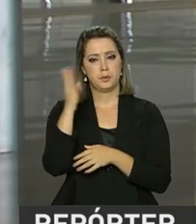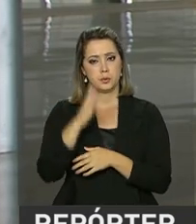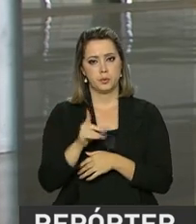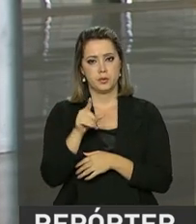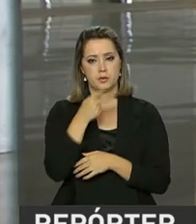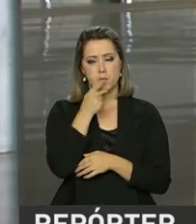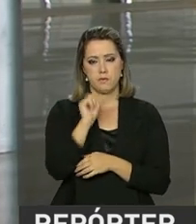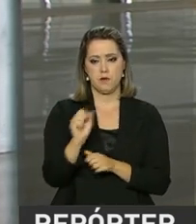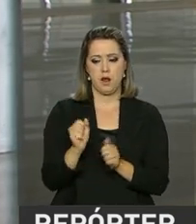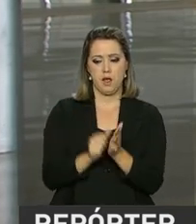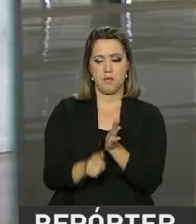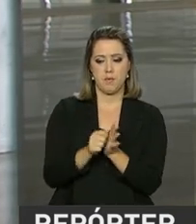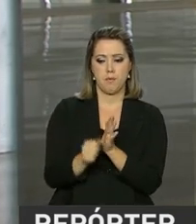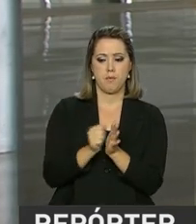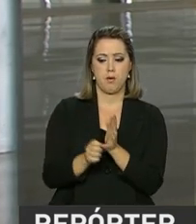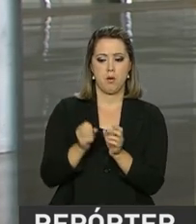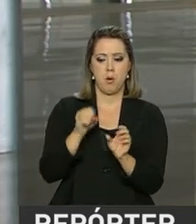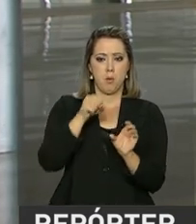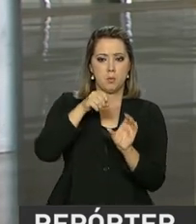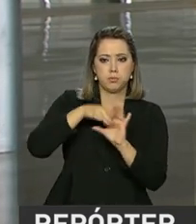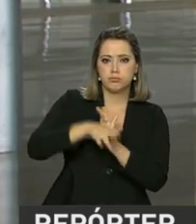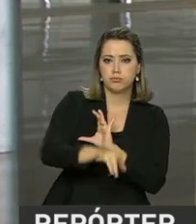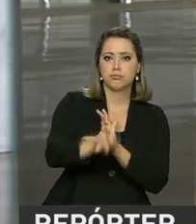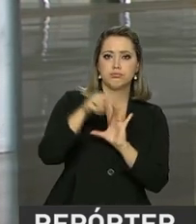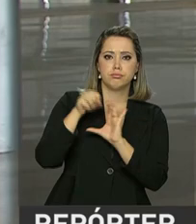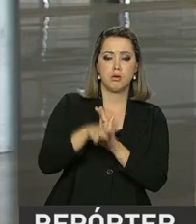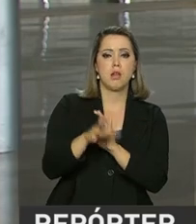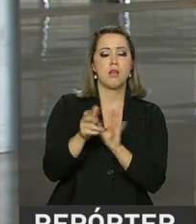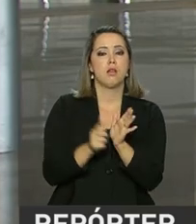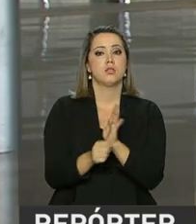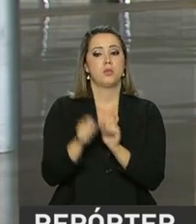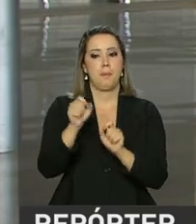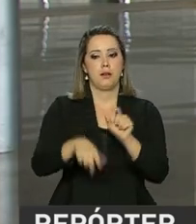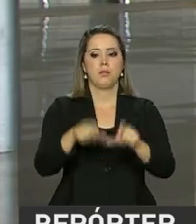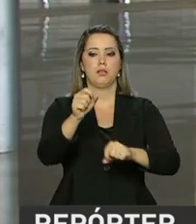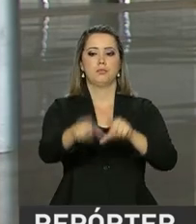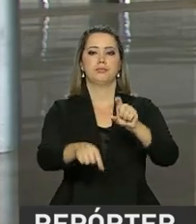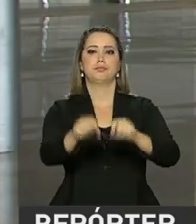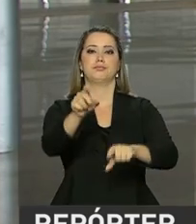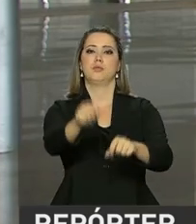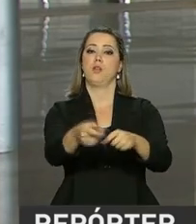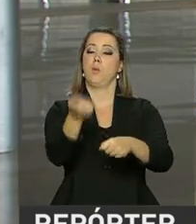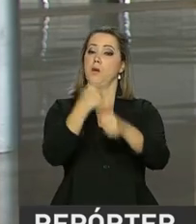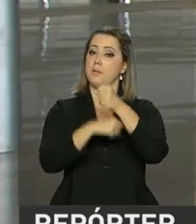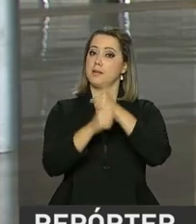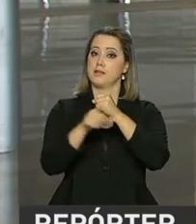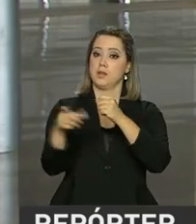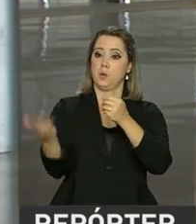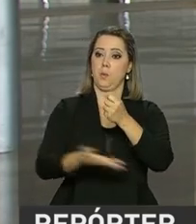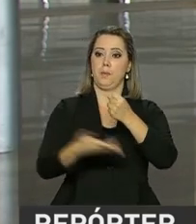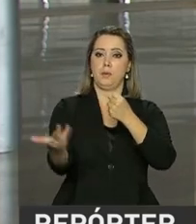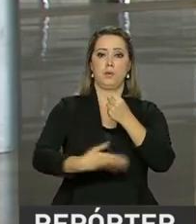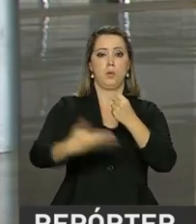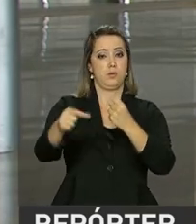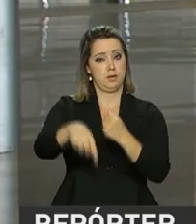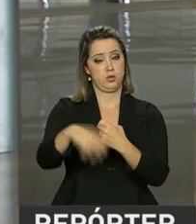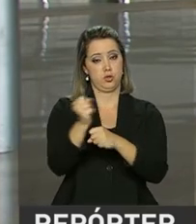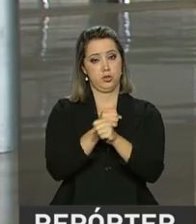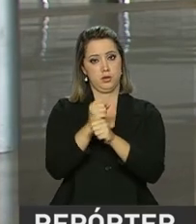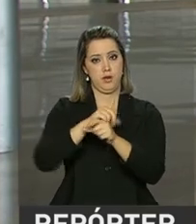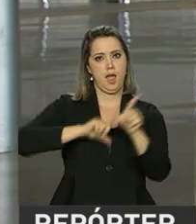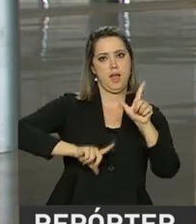a safra de grãos plantada no ano passado e que está sendo colhida neste ano será recorde segundo a